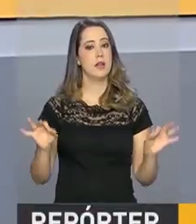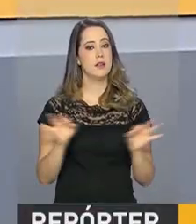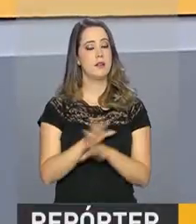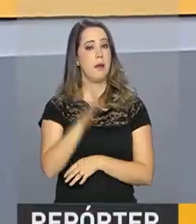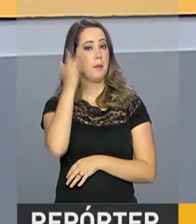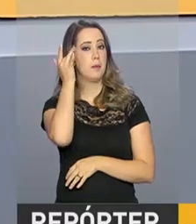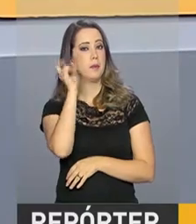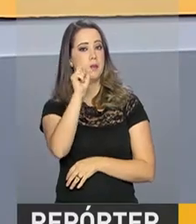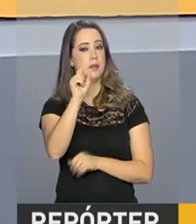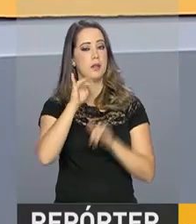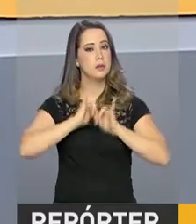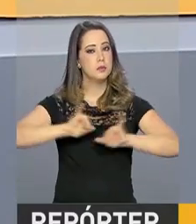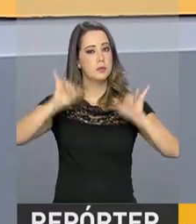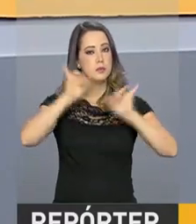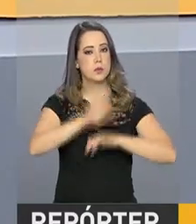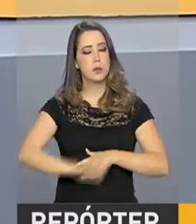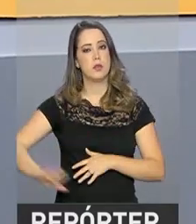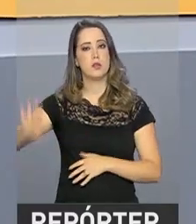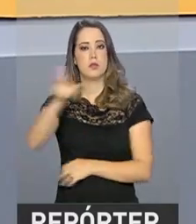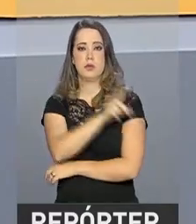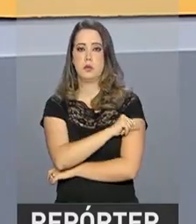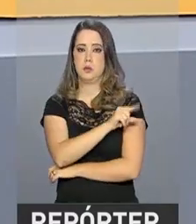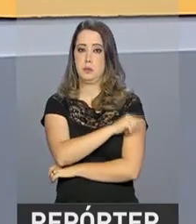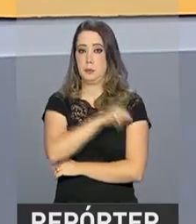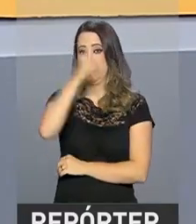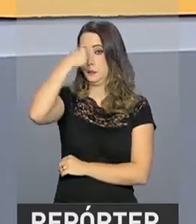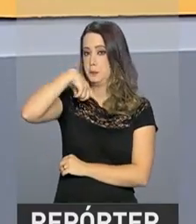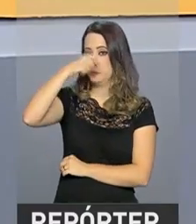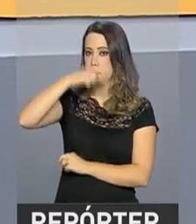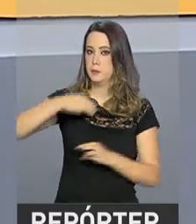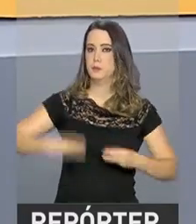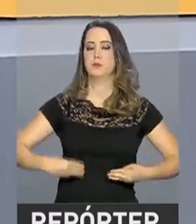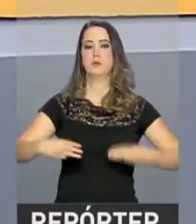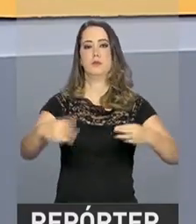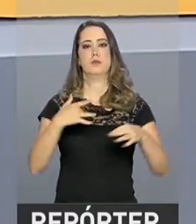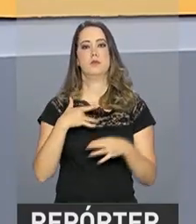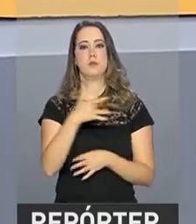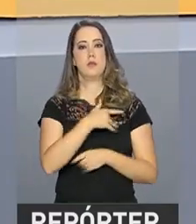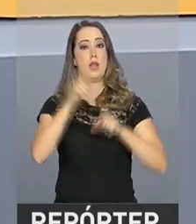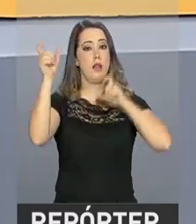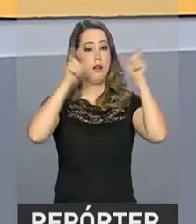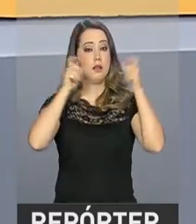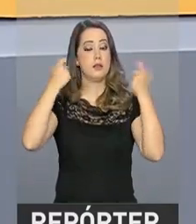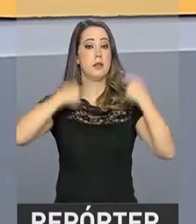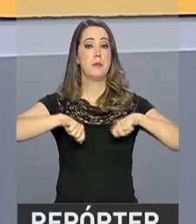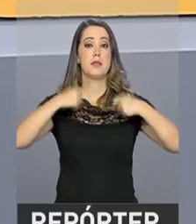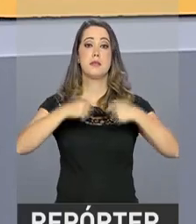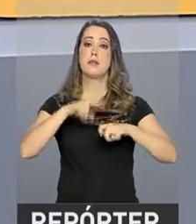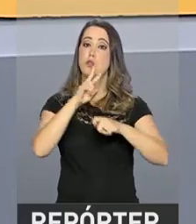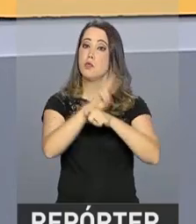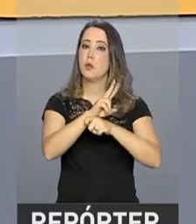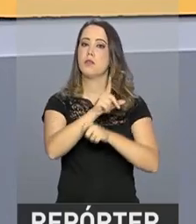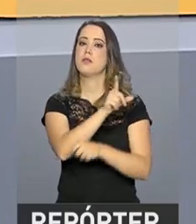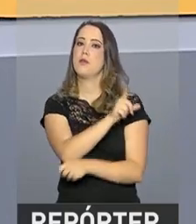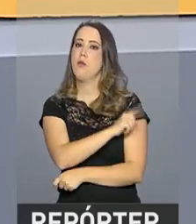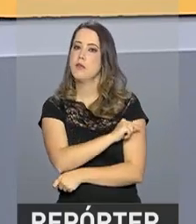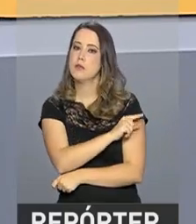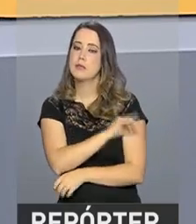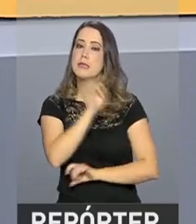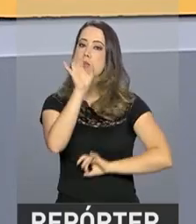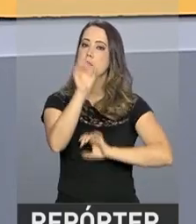a campanha nacional de vacinação contra a gripe o ministério da saúde alerta para a necessidade de imunização